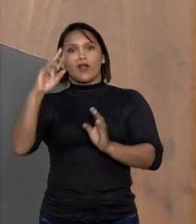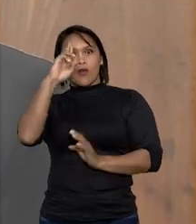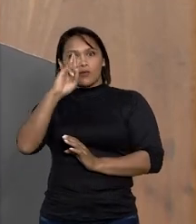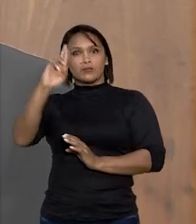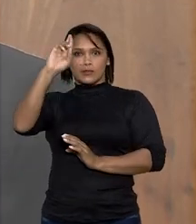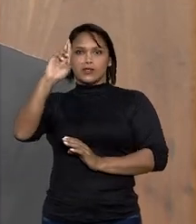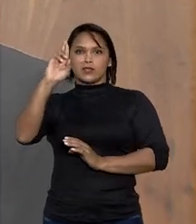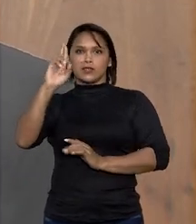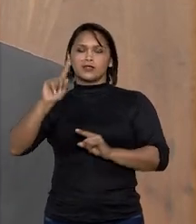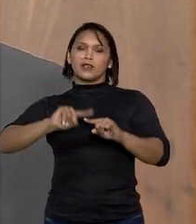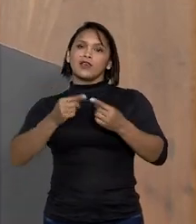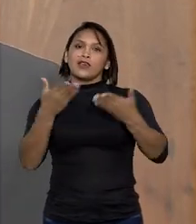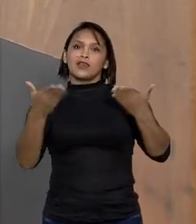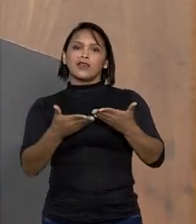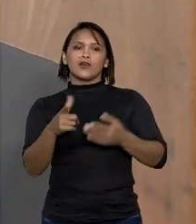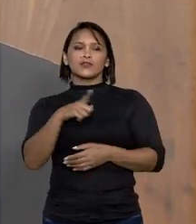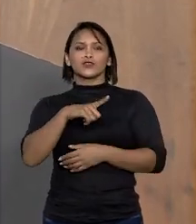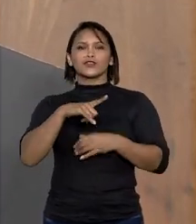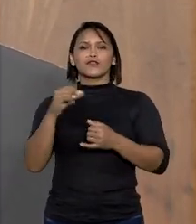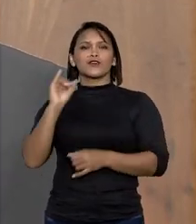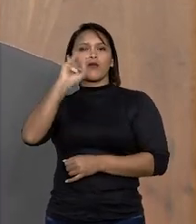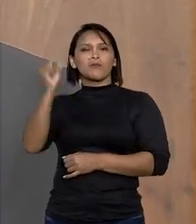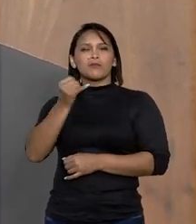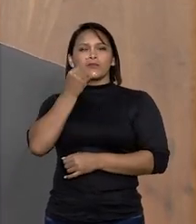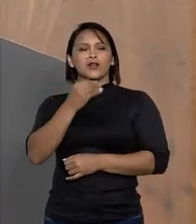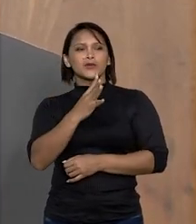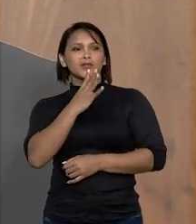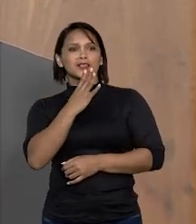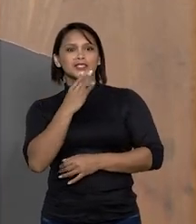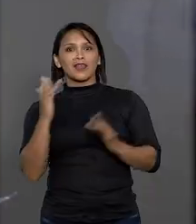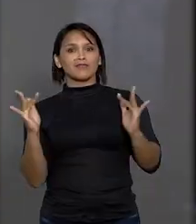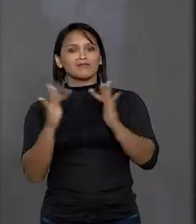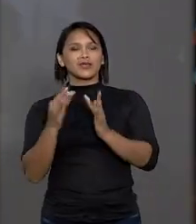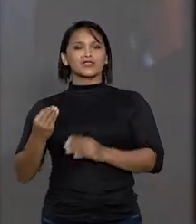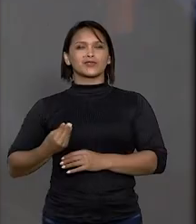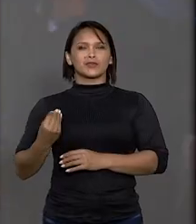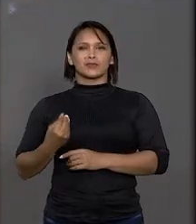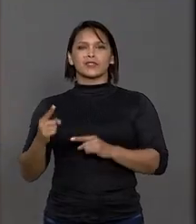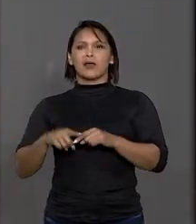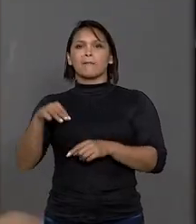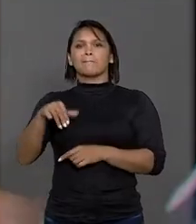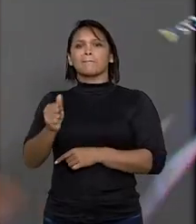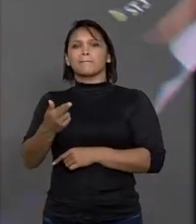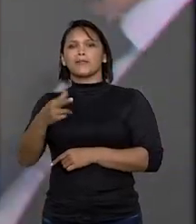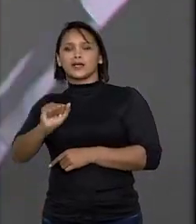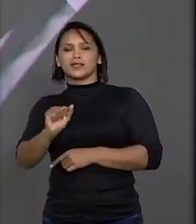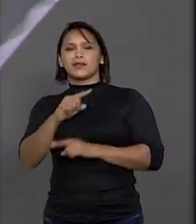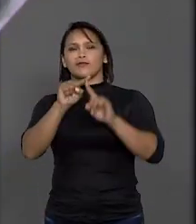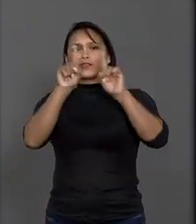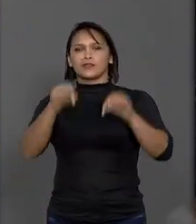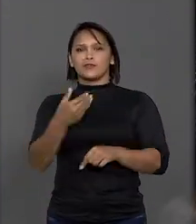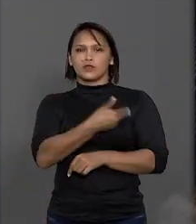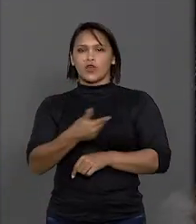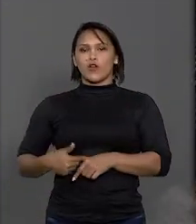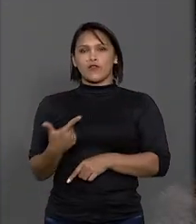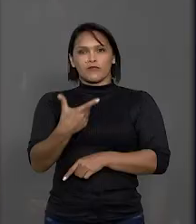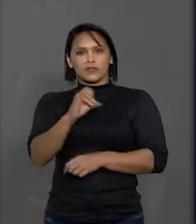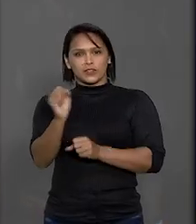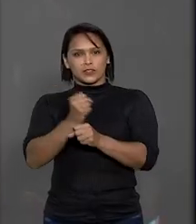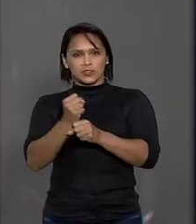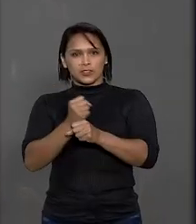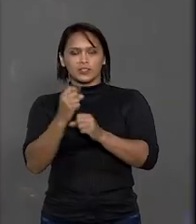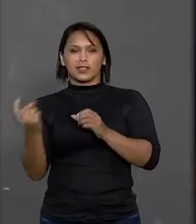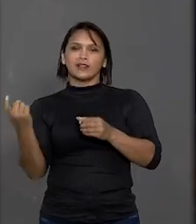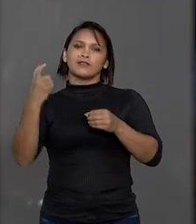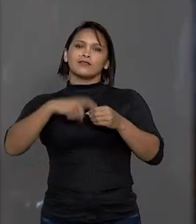autoridades bom E no entanto eu tive a oportunidade de conhecer ele pessoalmente Maria foi servidora do STJ por mais de 20 anos